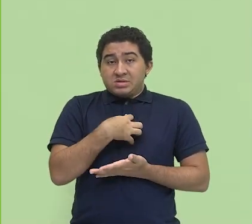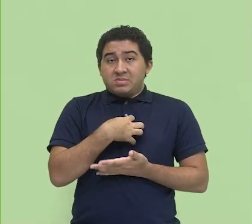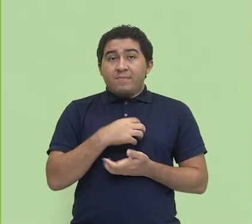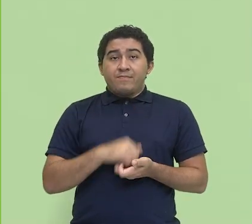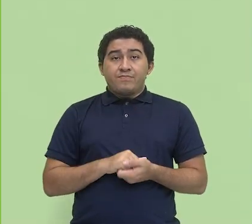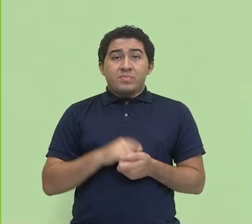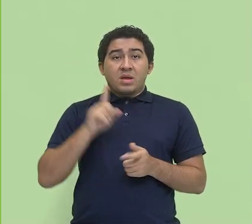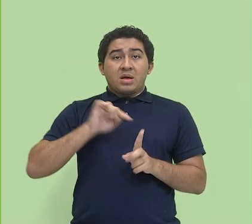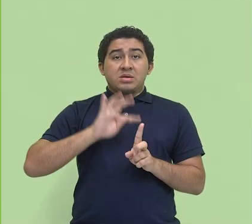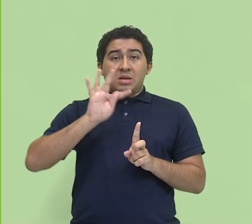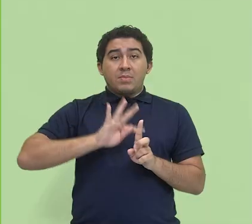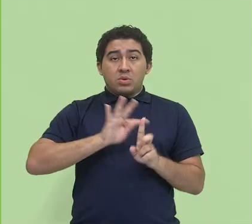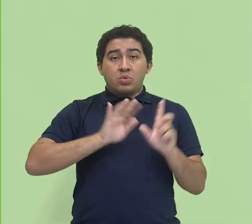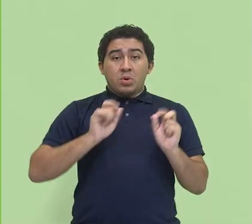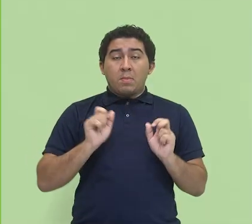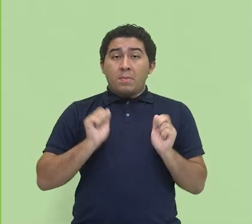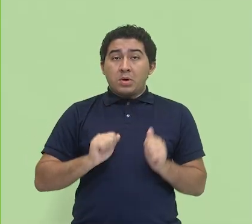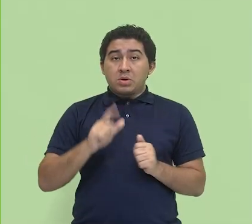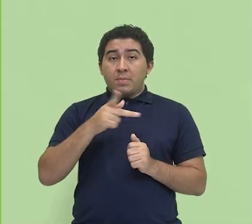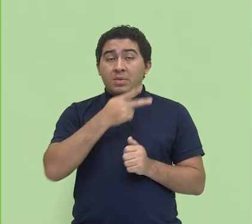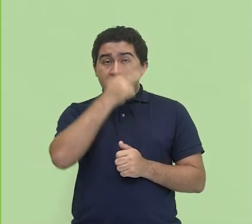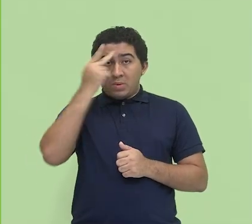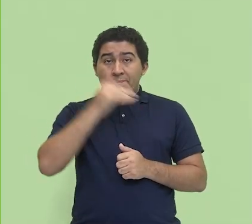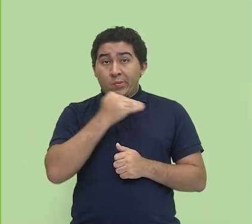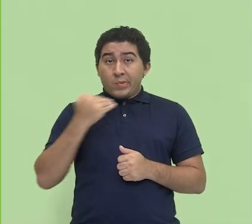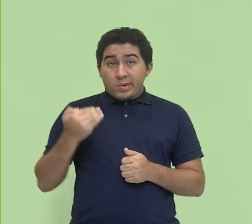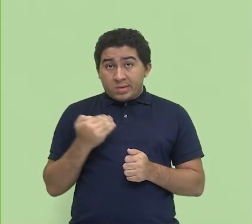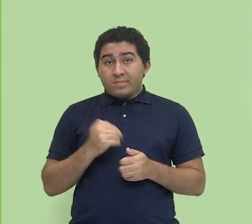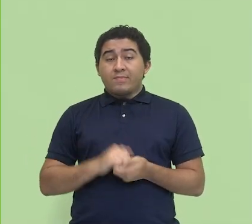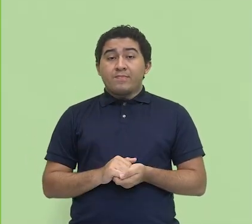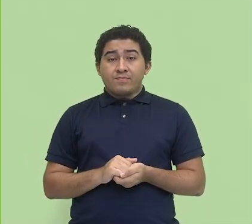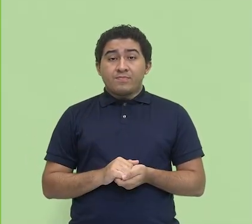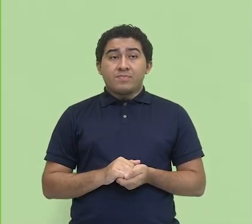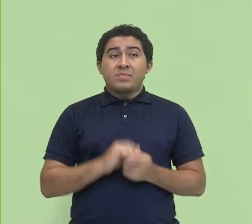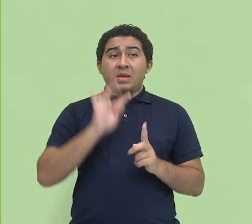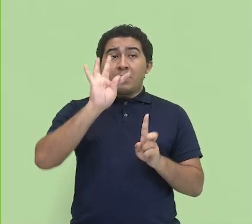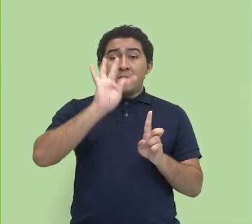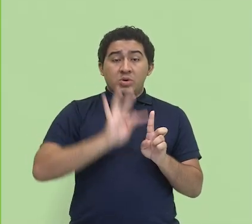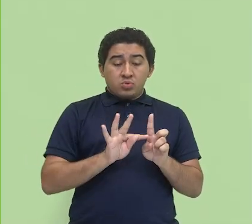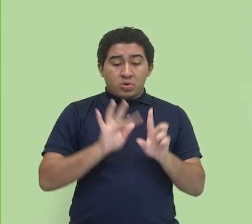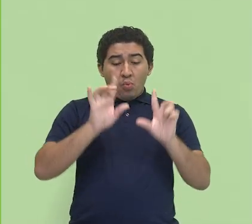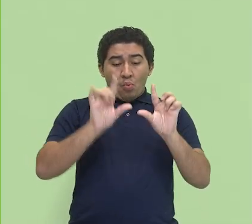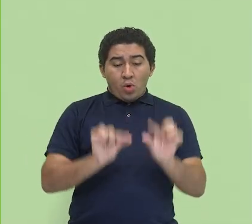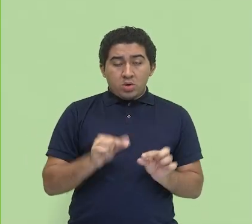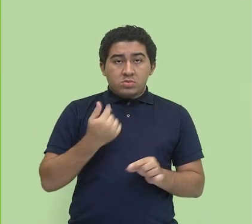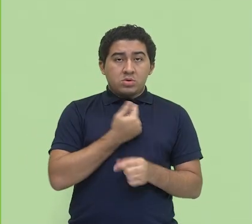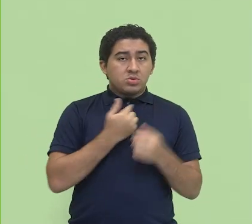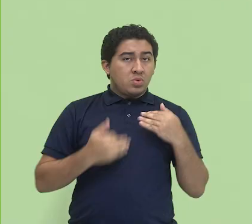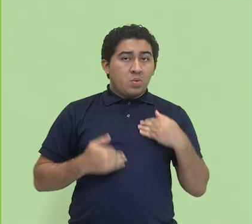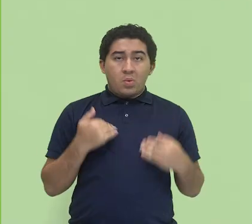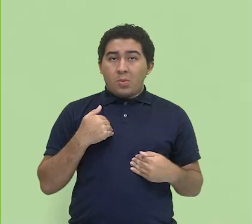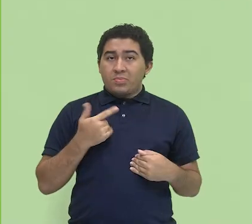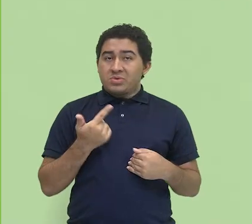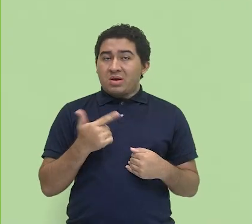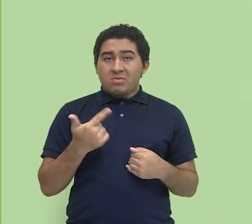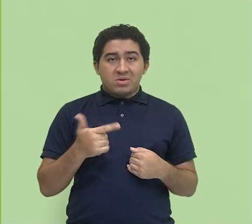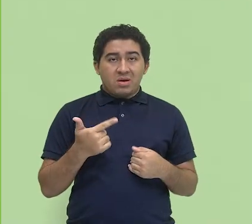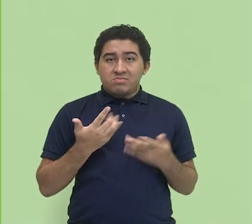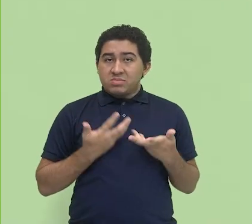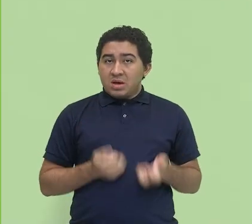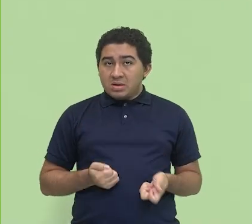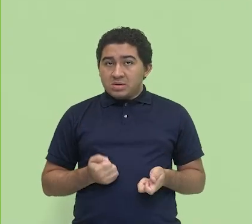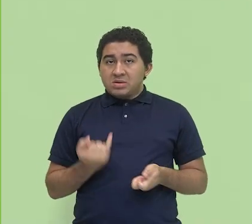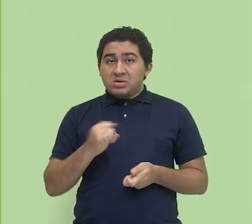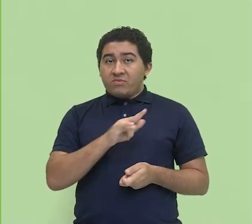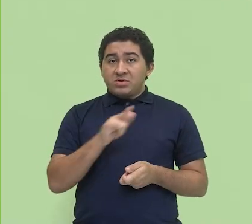temperatura, em certos casos, pode até matar uma pessoa, pessoal. Temperaturas muito baixas, o nosso corpo não resiste. Então, se você não estiver